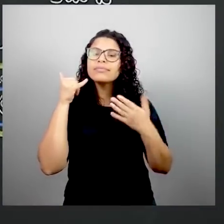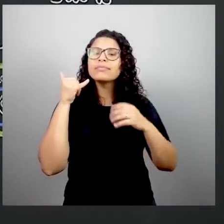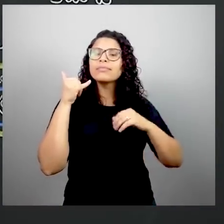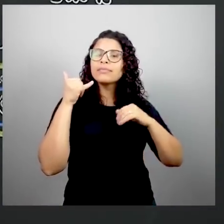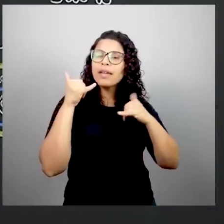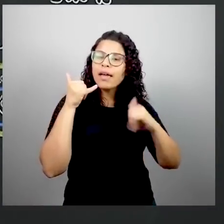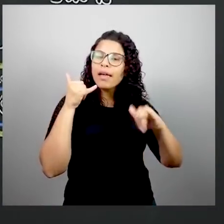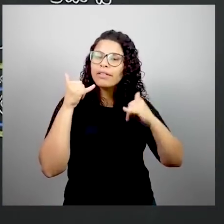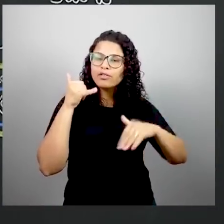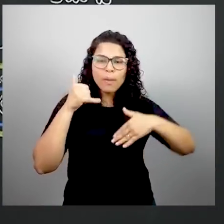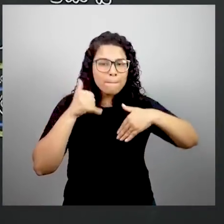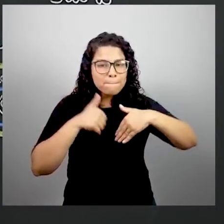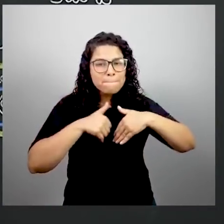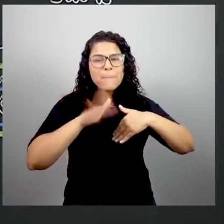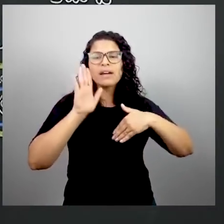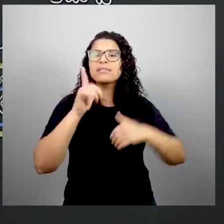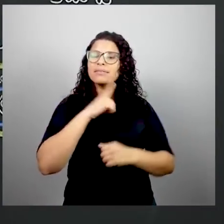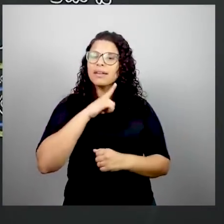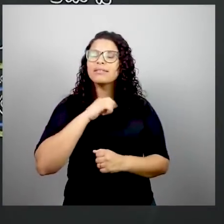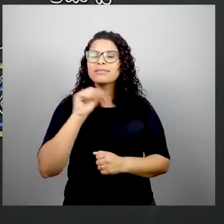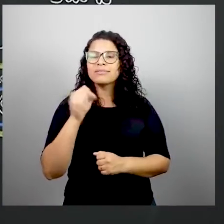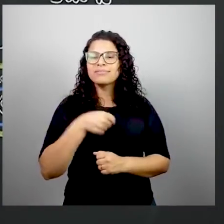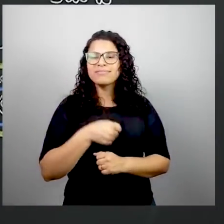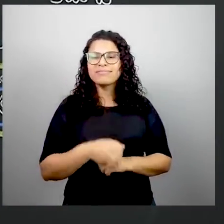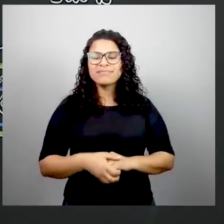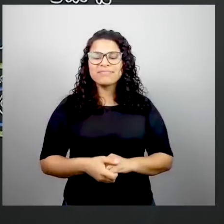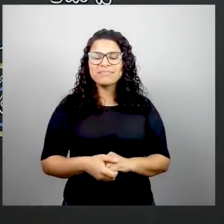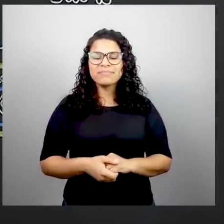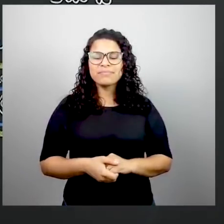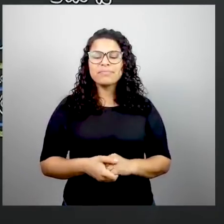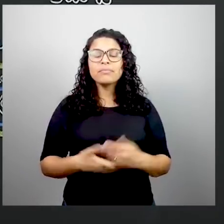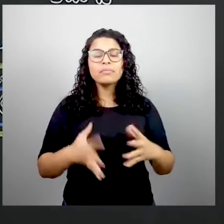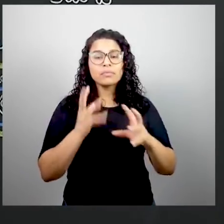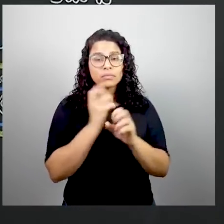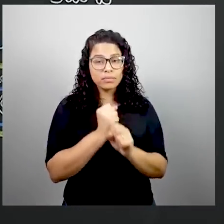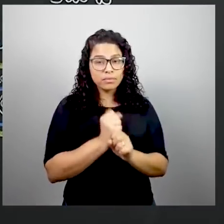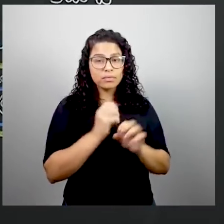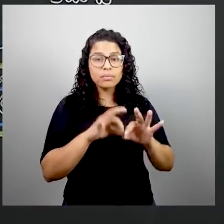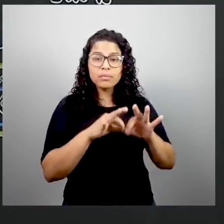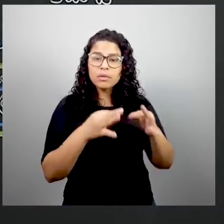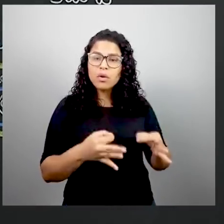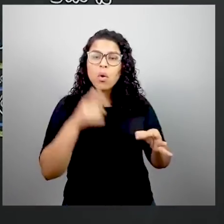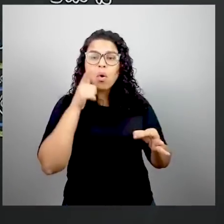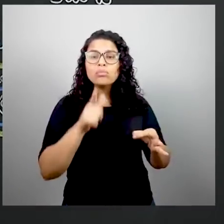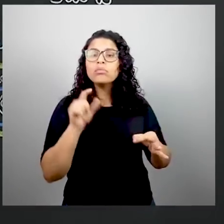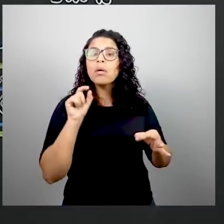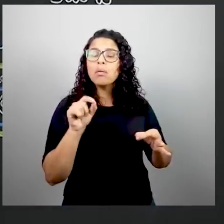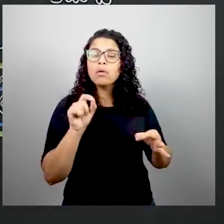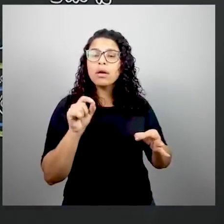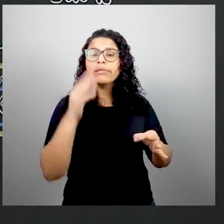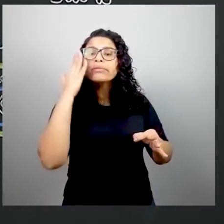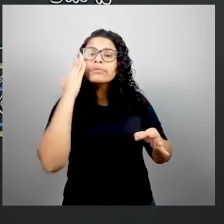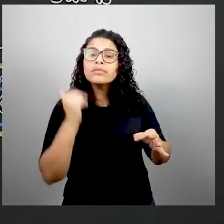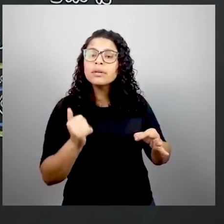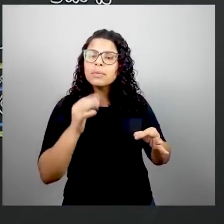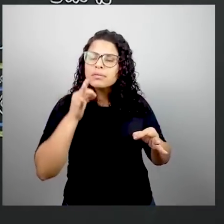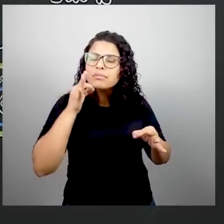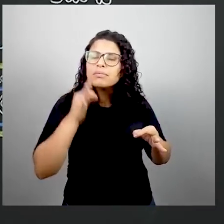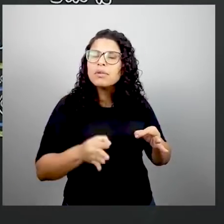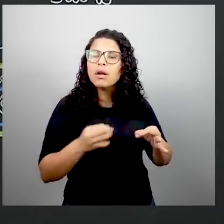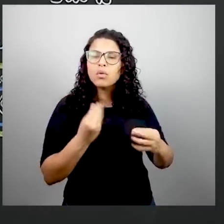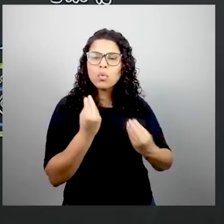vai consumir mais energia, vai gastar mais dessa bateria. E com esses cálculos simples, você consegue